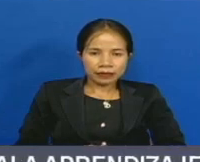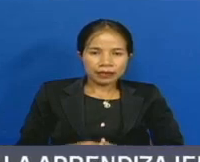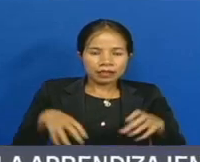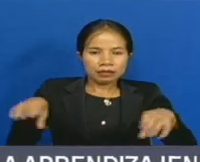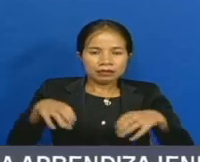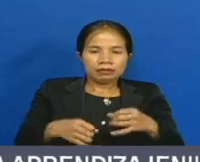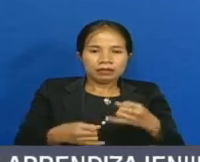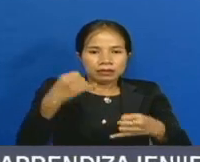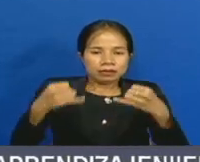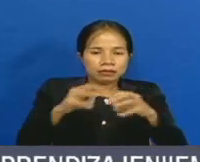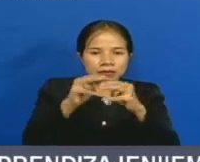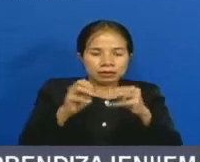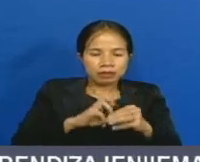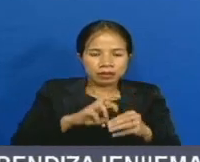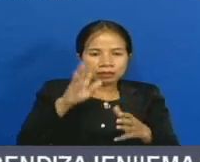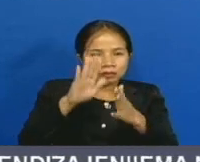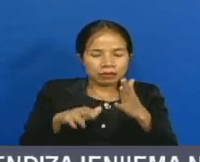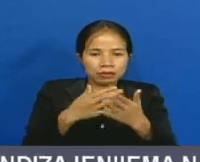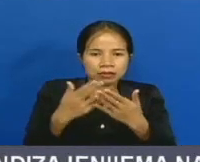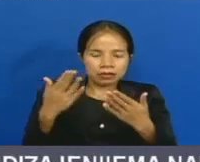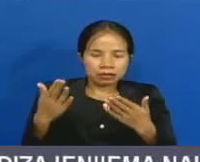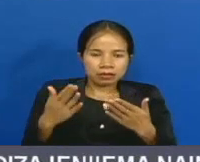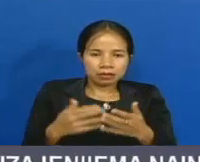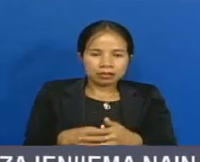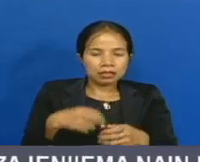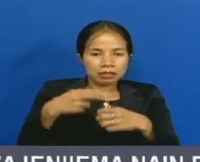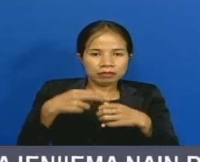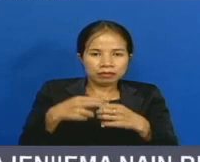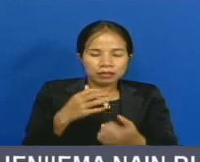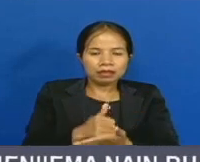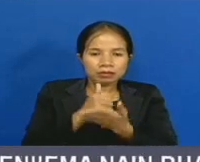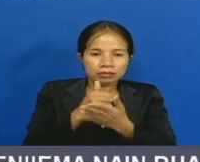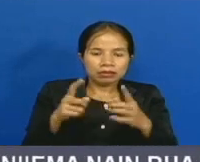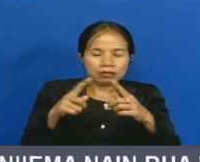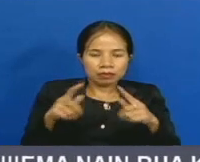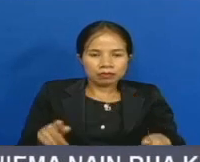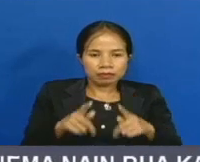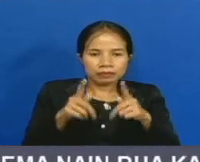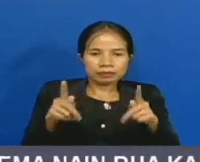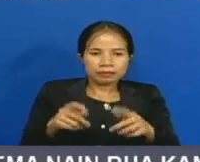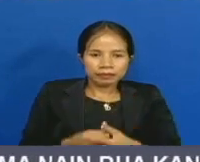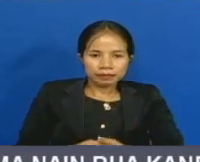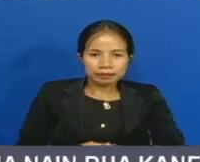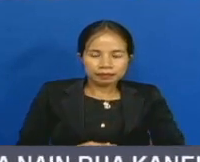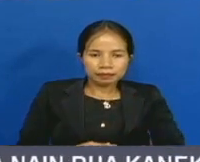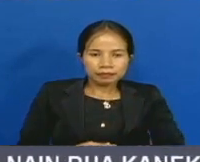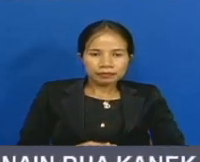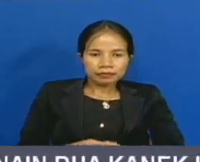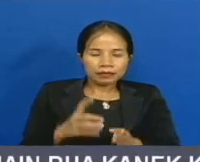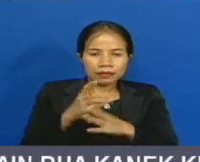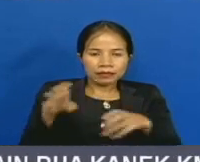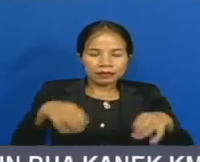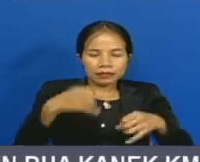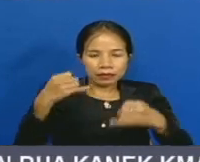Serviço notarial do município Hermera menos facilidade, dificulta atendimento para público. Diretor Serviço